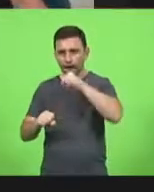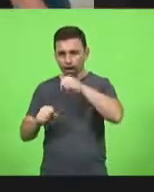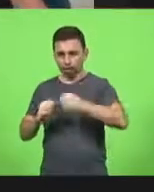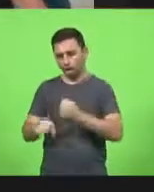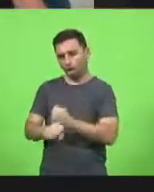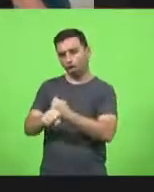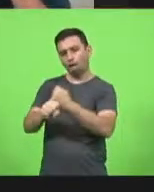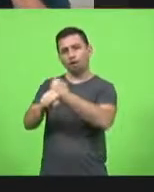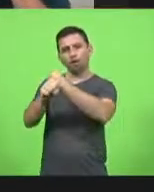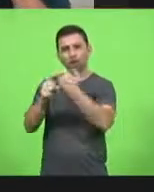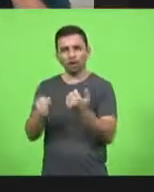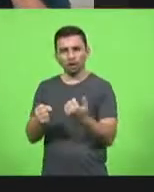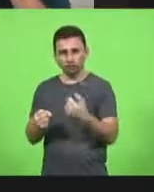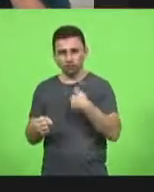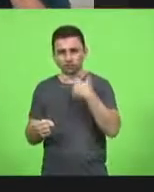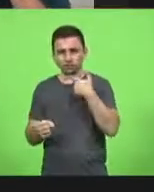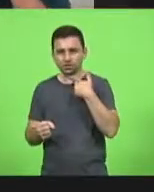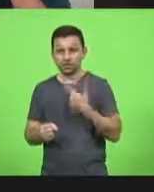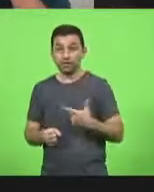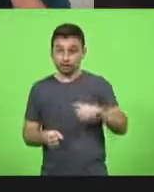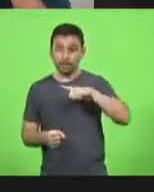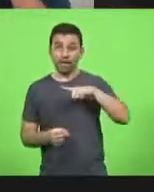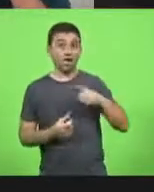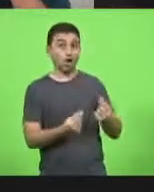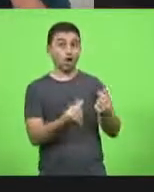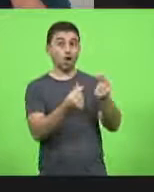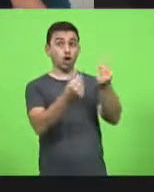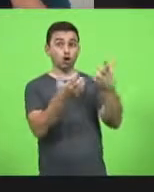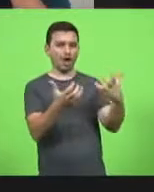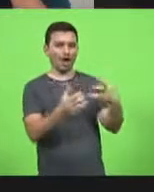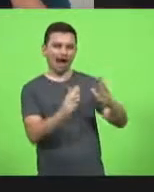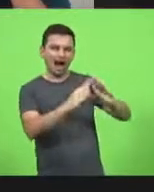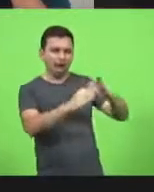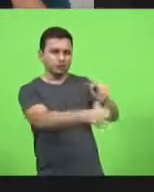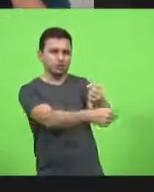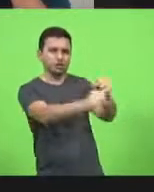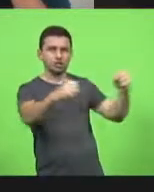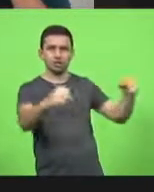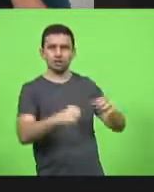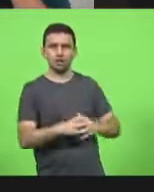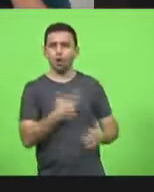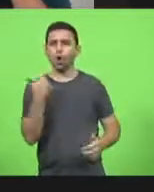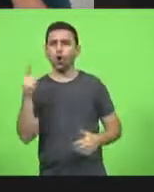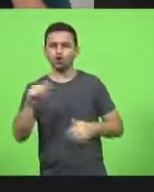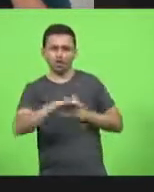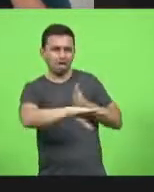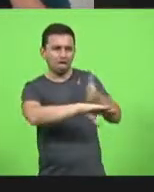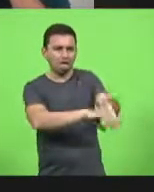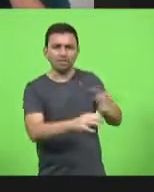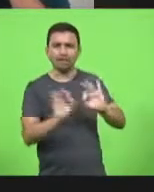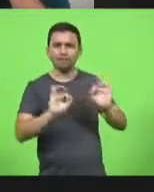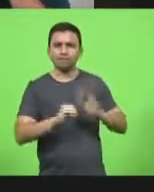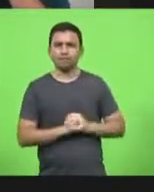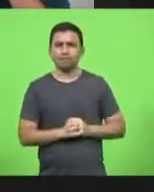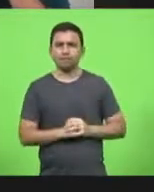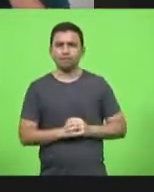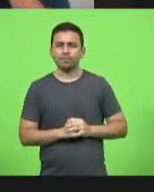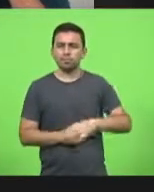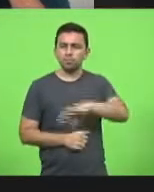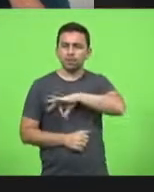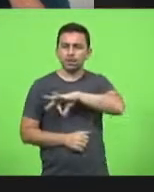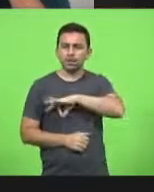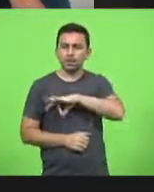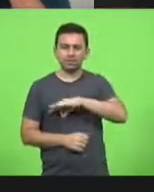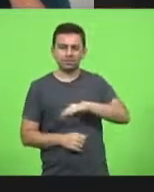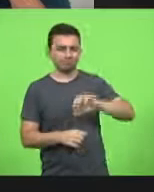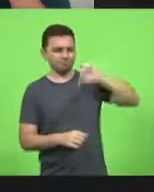esporte? Tem rico que faz. Vai lá e a terra faz uma mansão e fica. E a máquina não vem derrubar. E não vem polícia jogar gás no cara. Como eu disse,